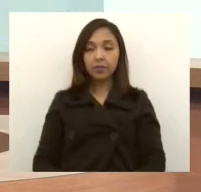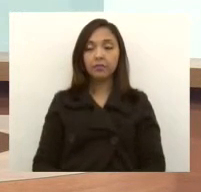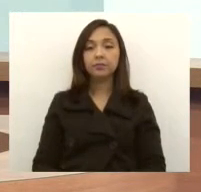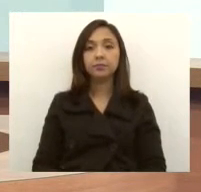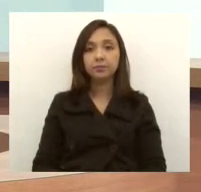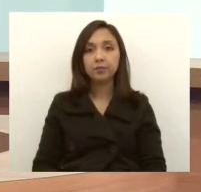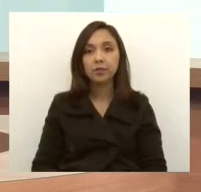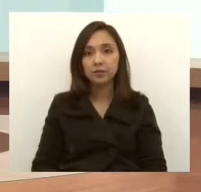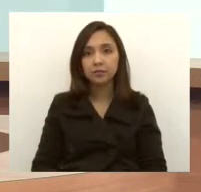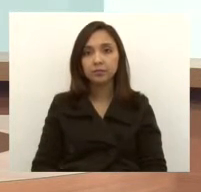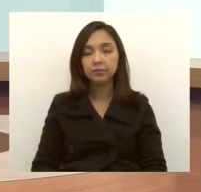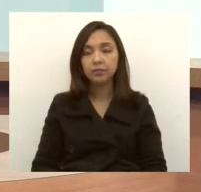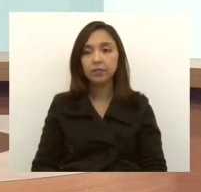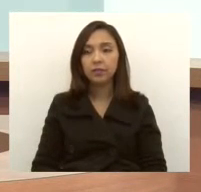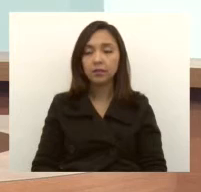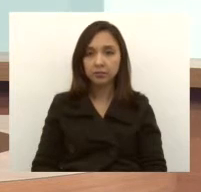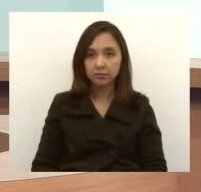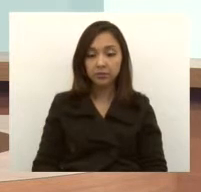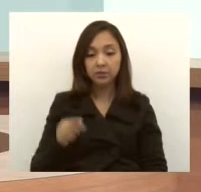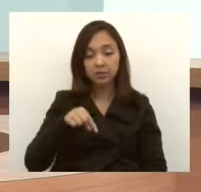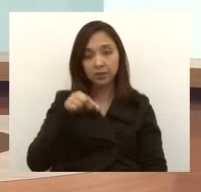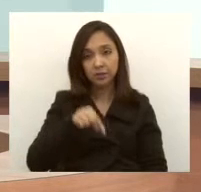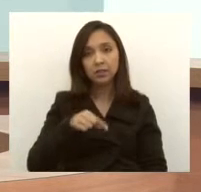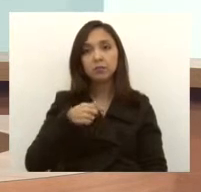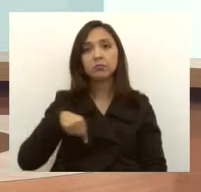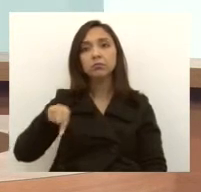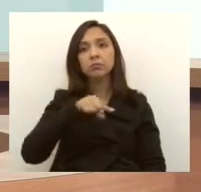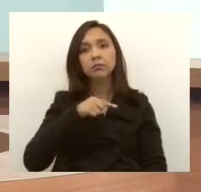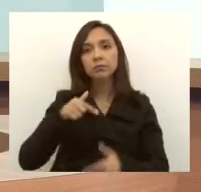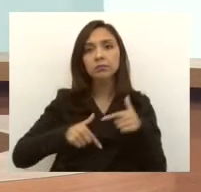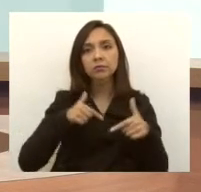nossa estada por aqui vamos fazer